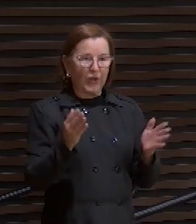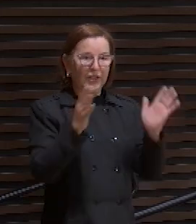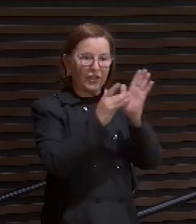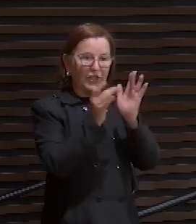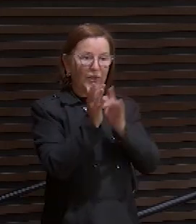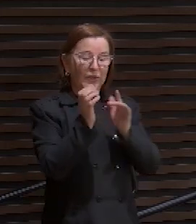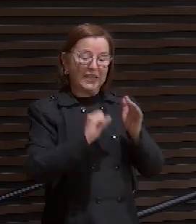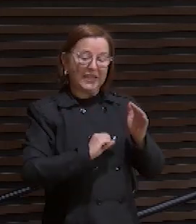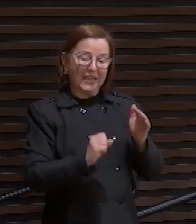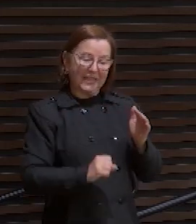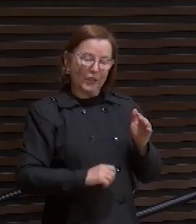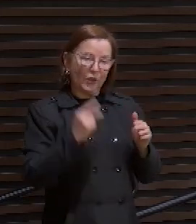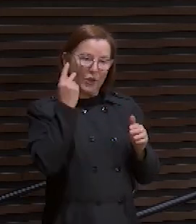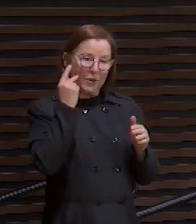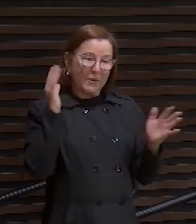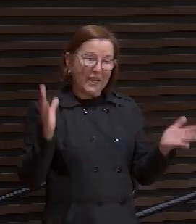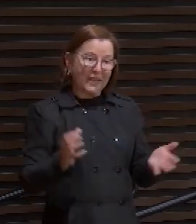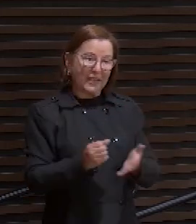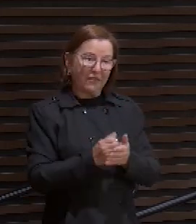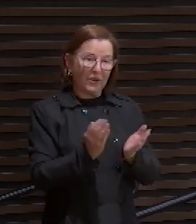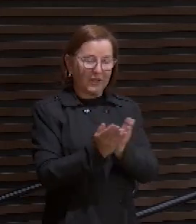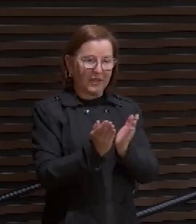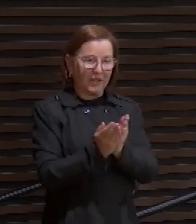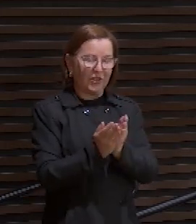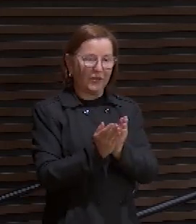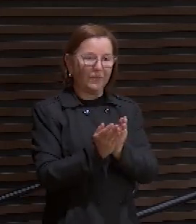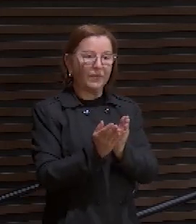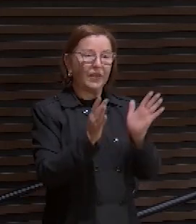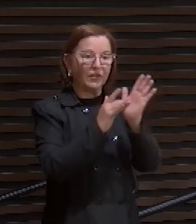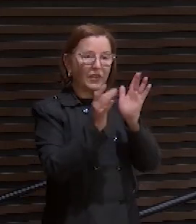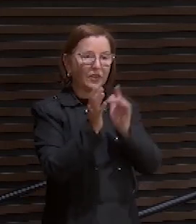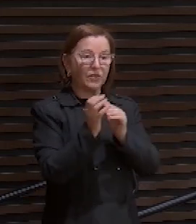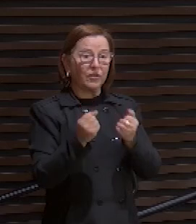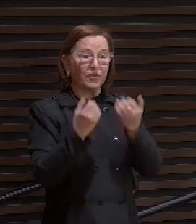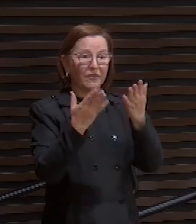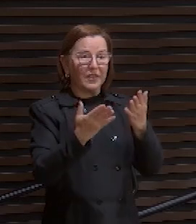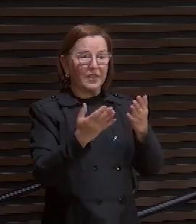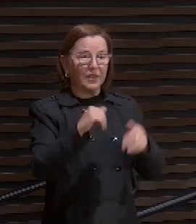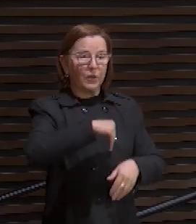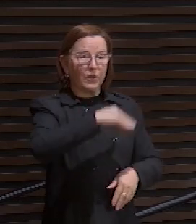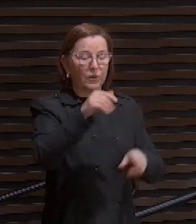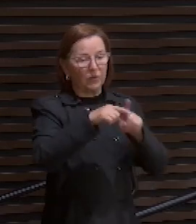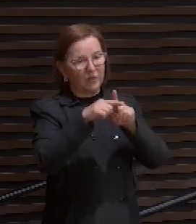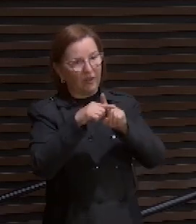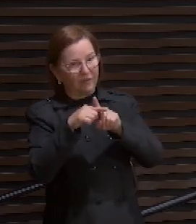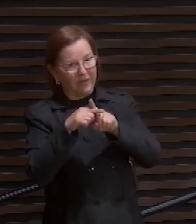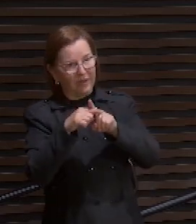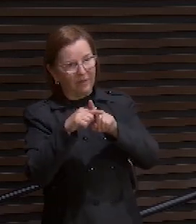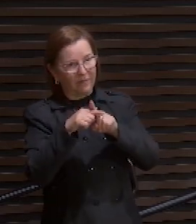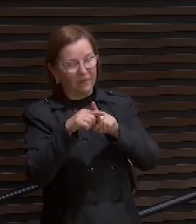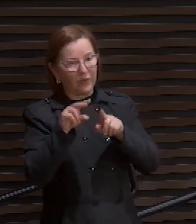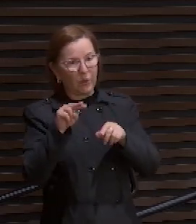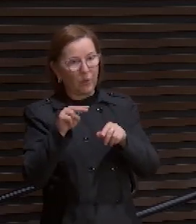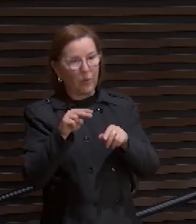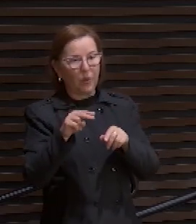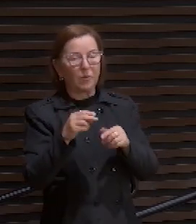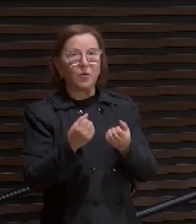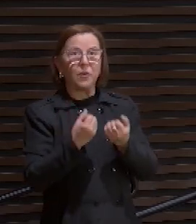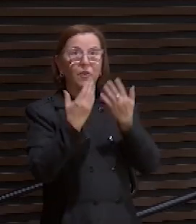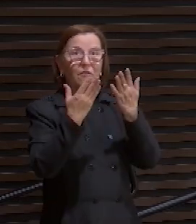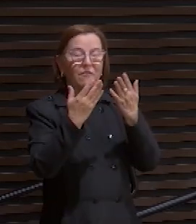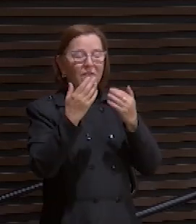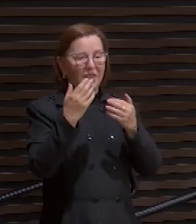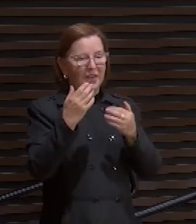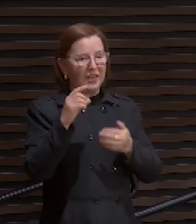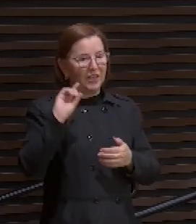Totalmente. Ele se ofereceu no Calvário como a oferta de Deus, o Cordeiro de Deus